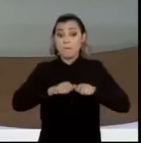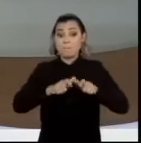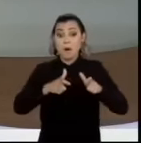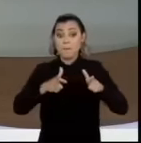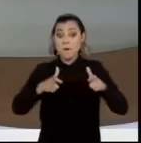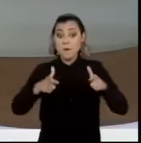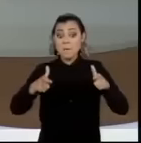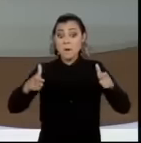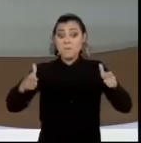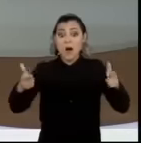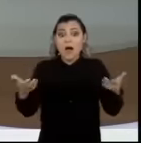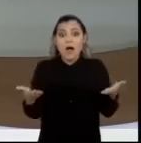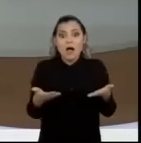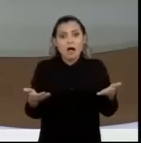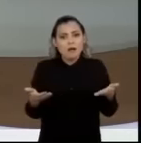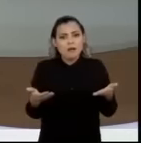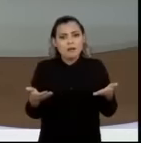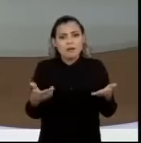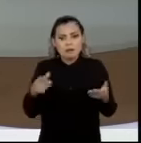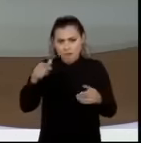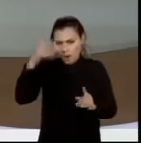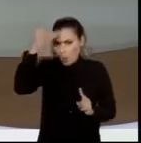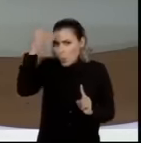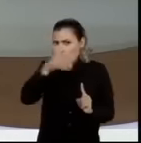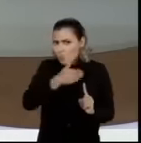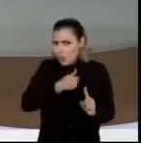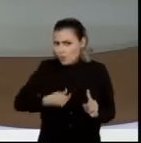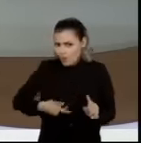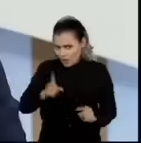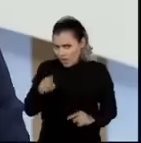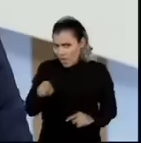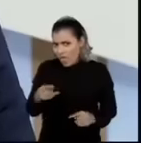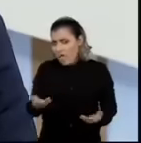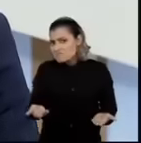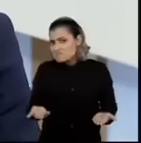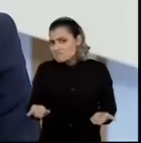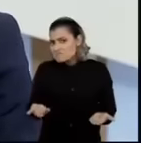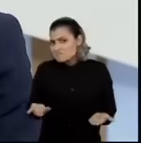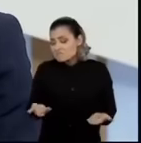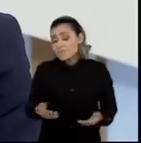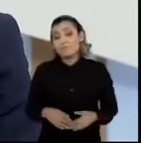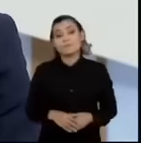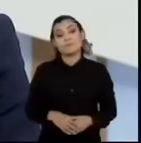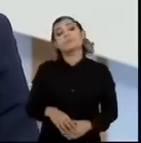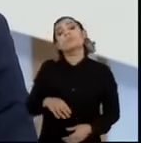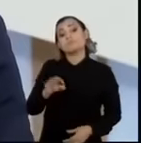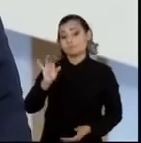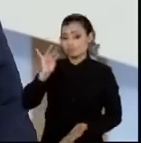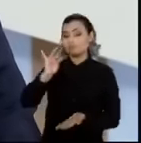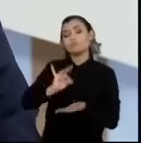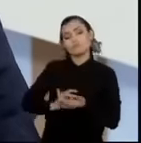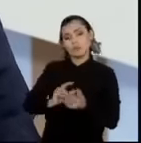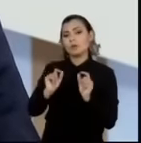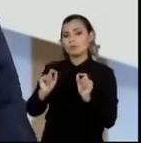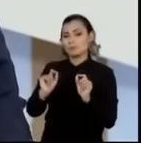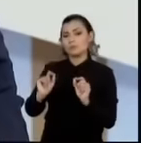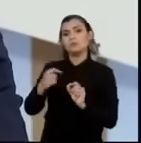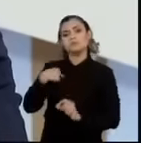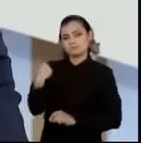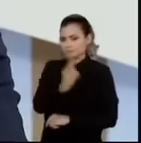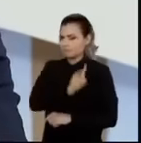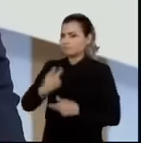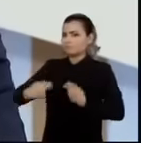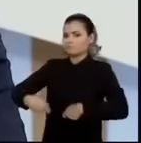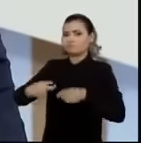tem agora, cabe um meia-culpa para o governo? Olha, eu realmente acho que nós precisamos colocar